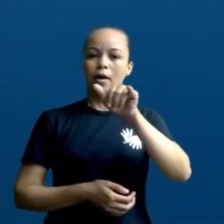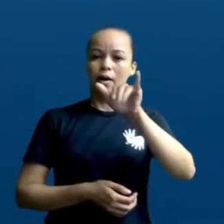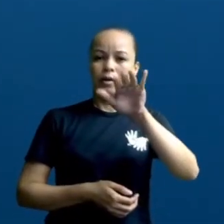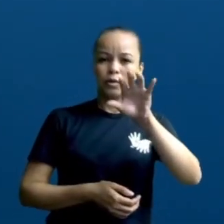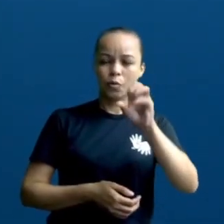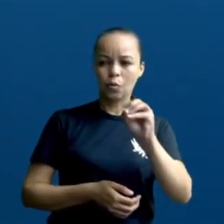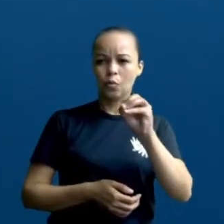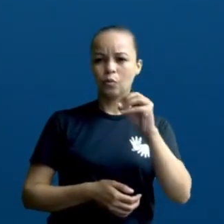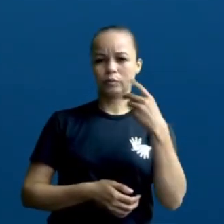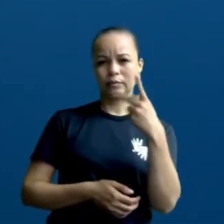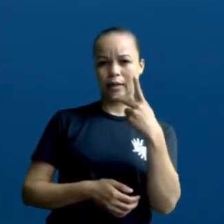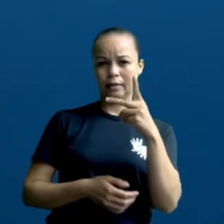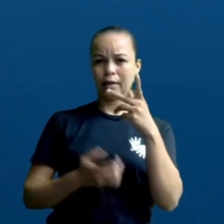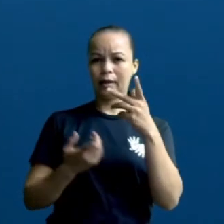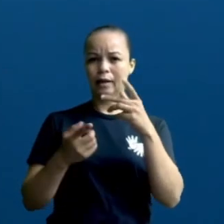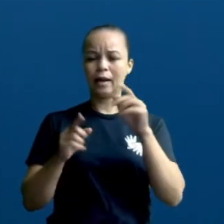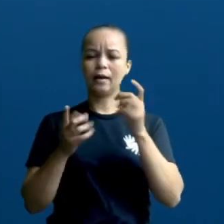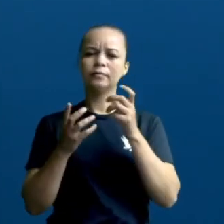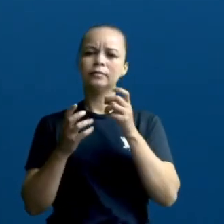daquela